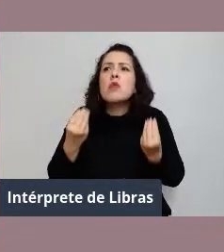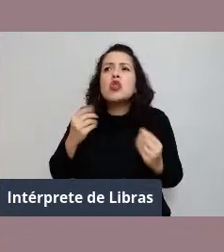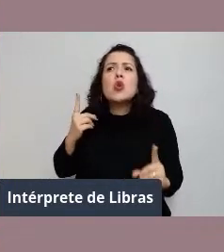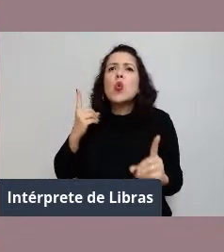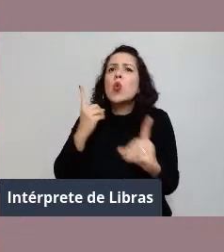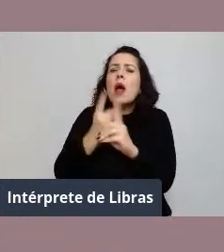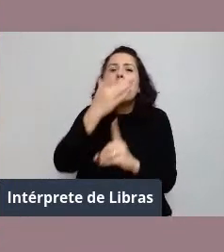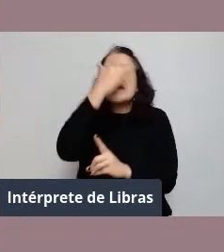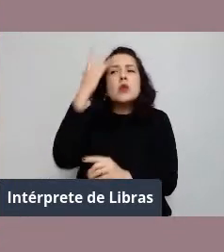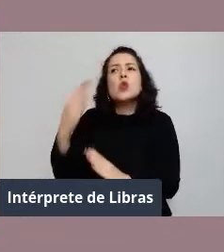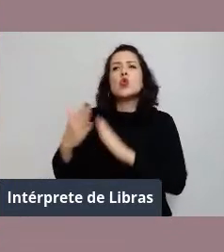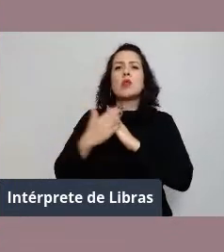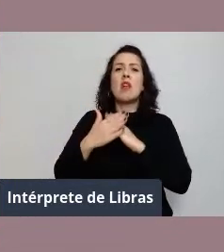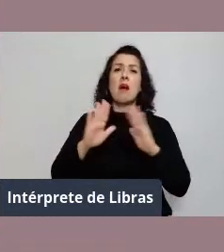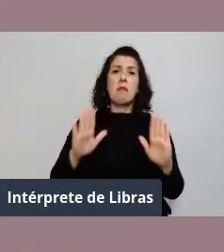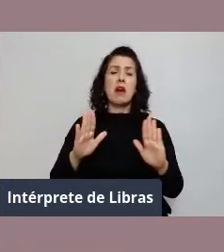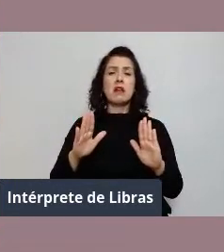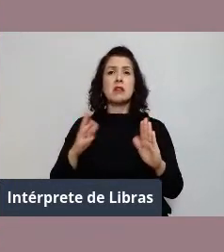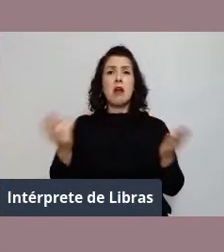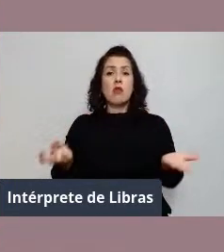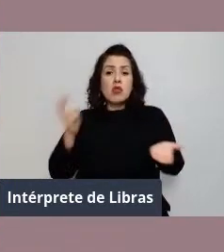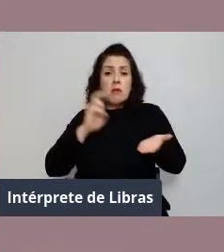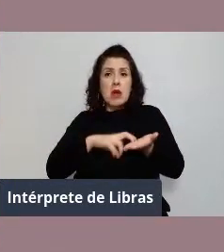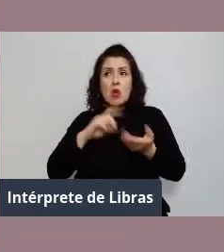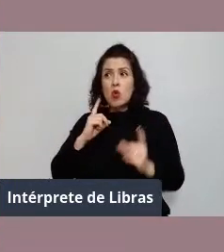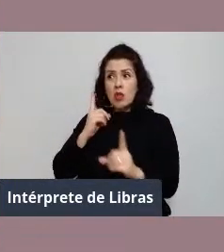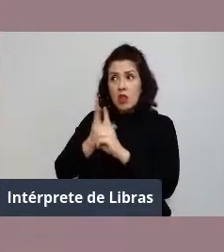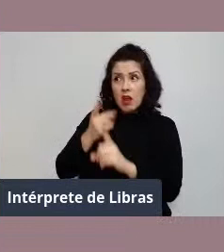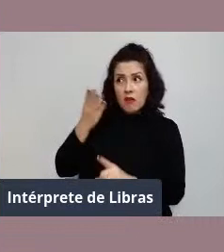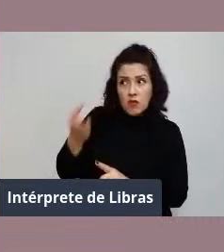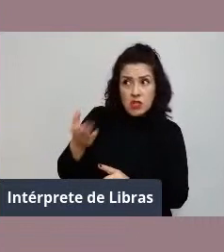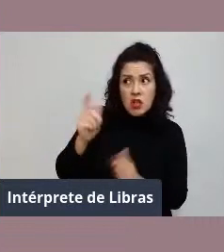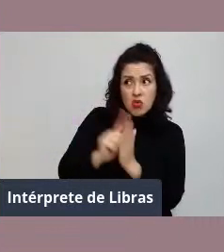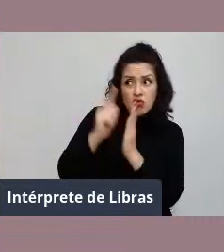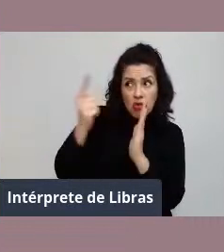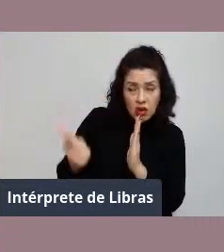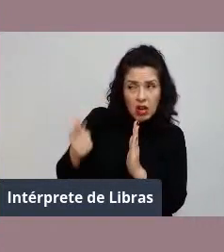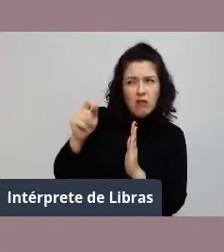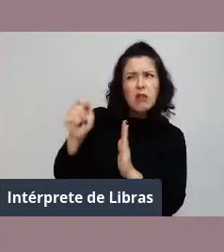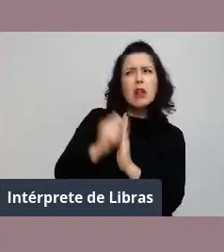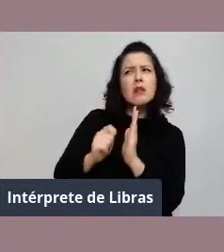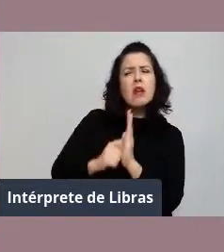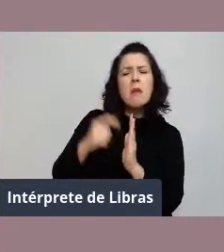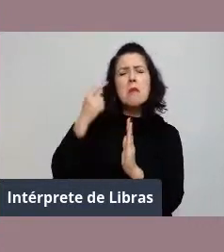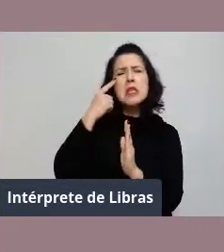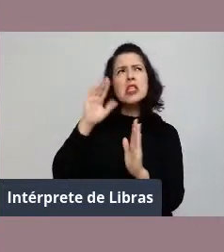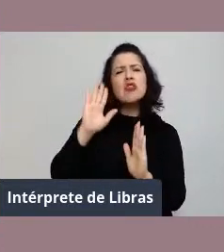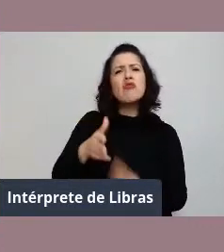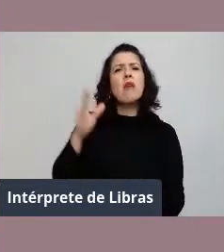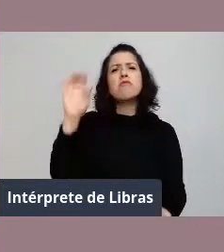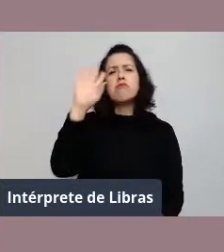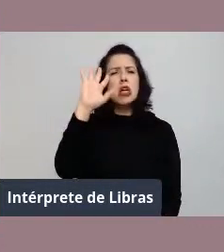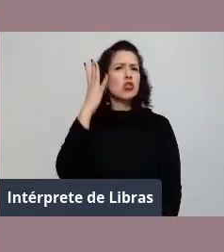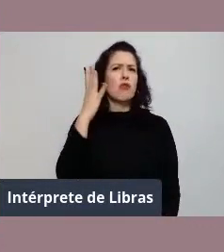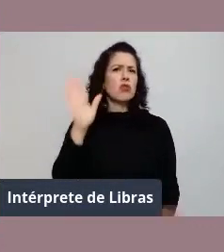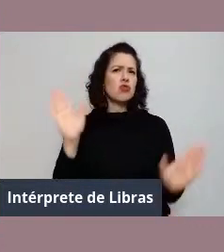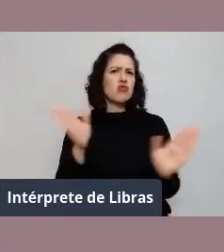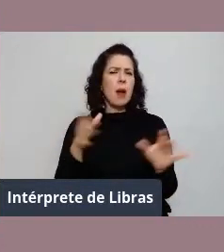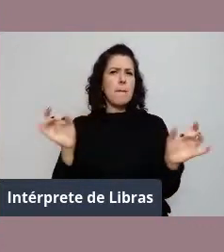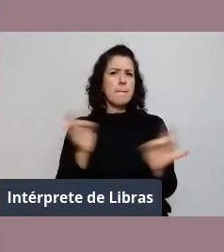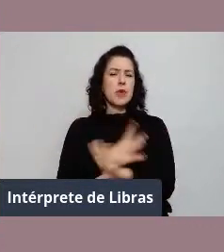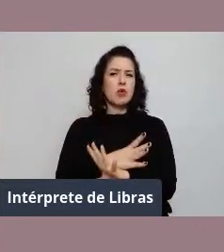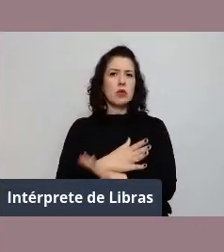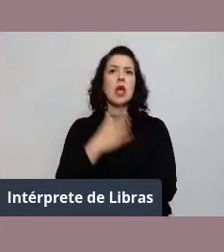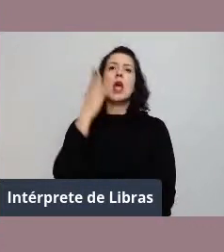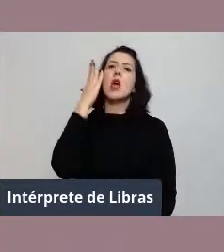encontrar. Hoje de manhã te encontrei no que você escreveu no jornal. Achei que estava tudo resolvido. Eu sei que